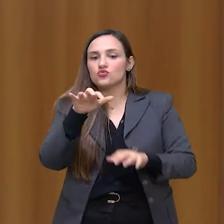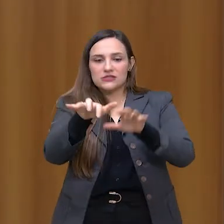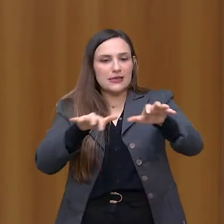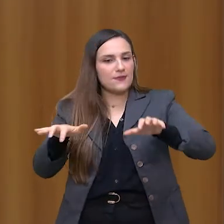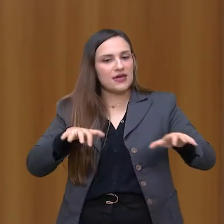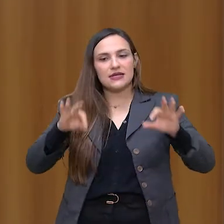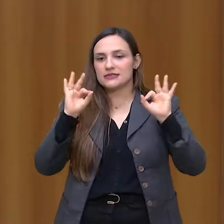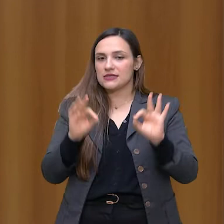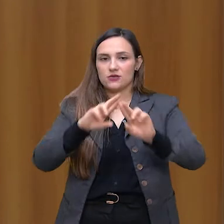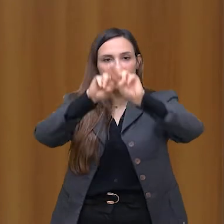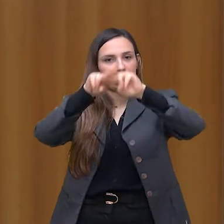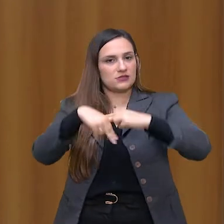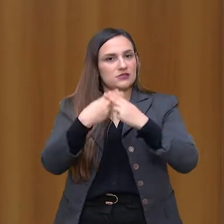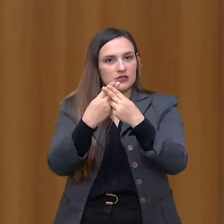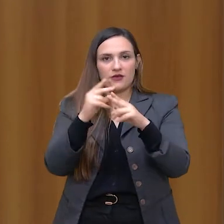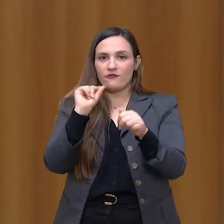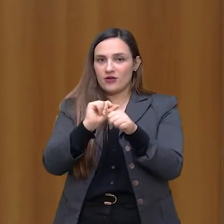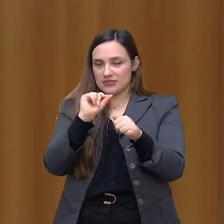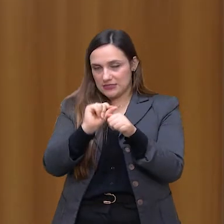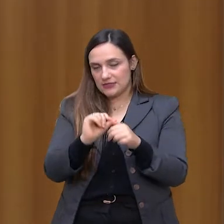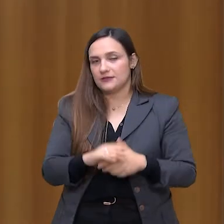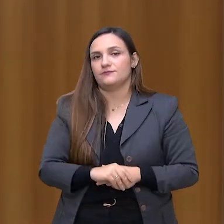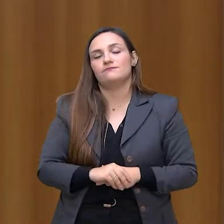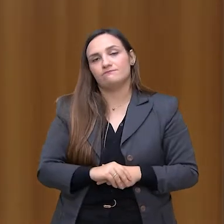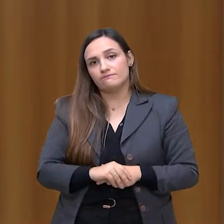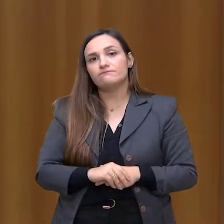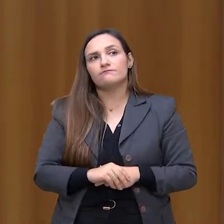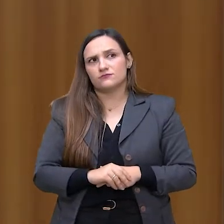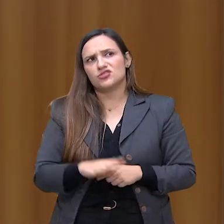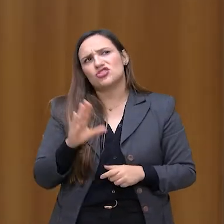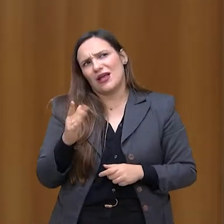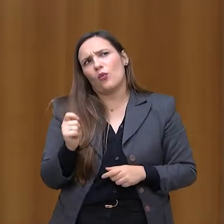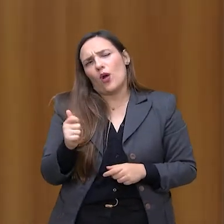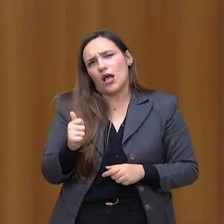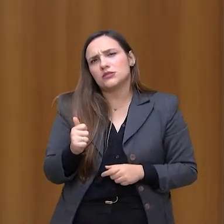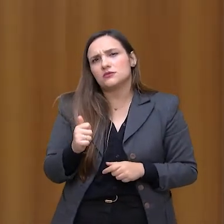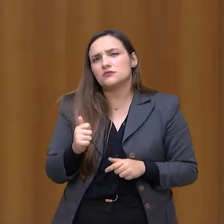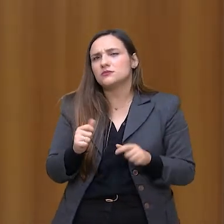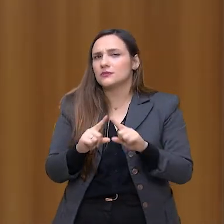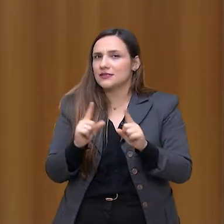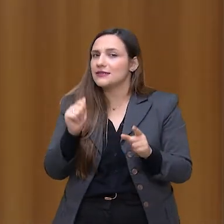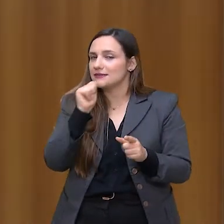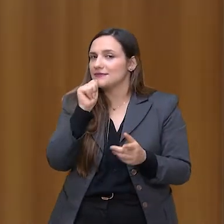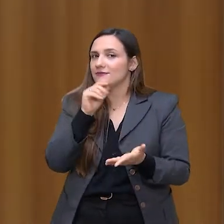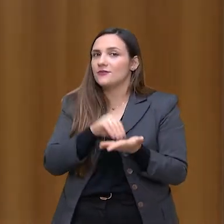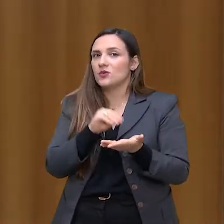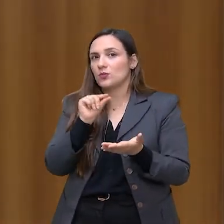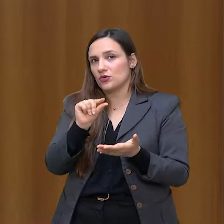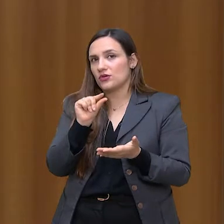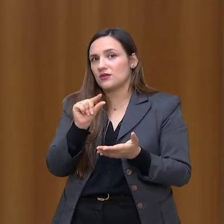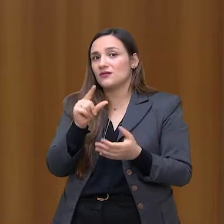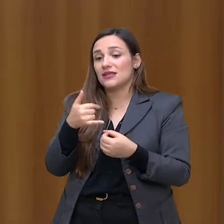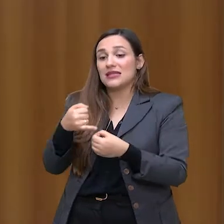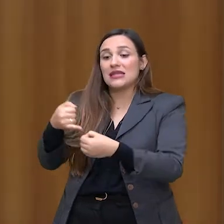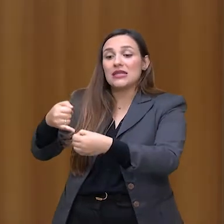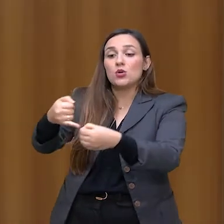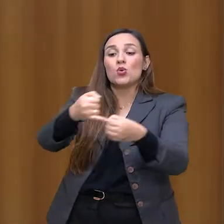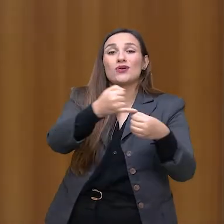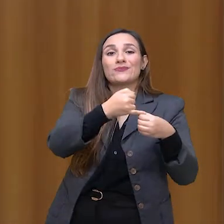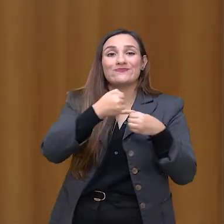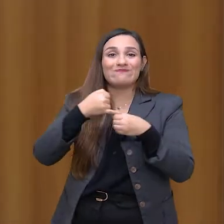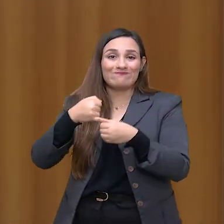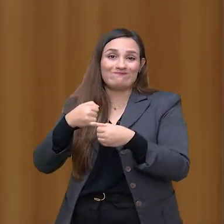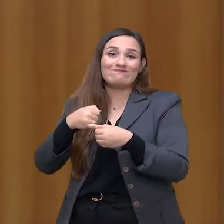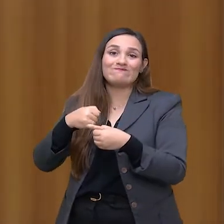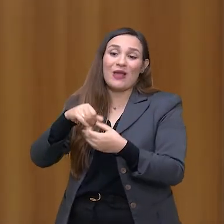né? Até lá. Então, praticamente já está sendo, mas nós ainda temos o problema do interior,